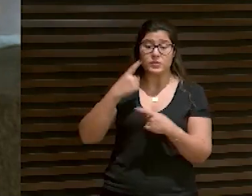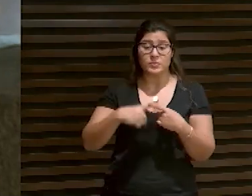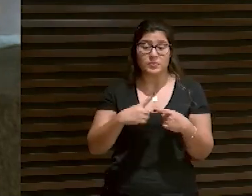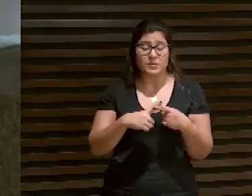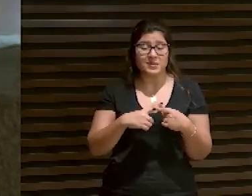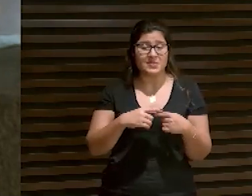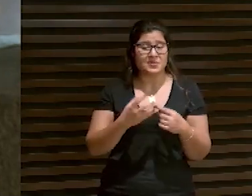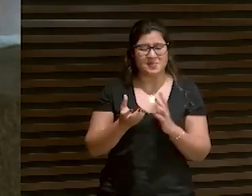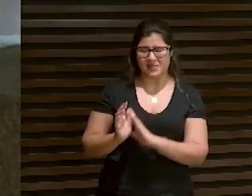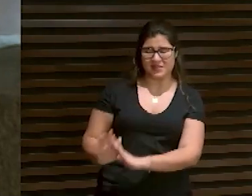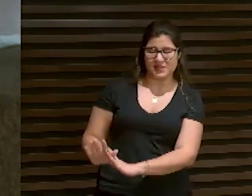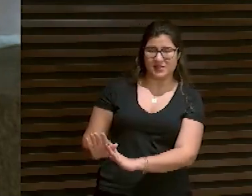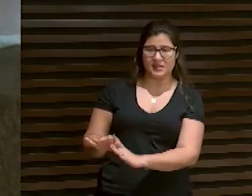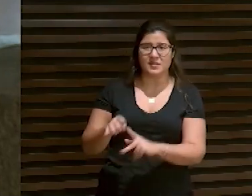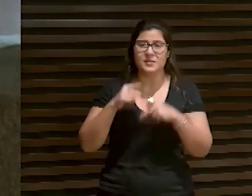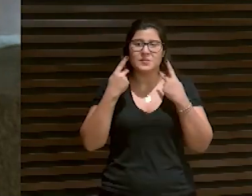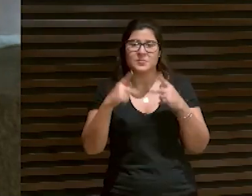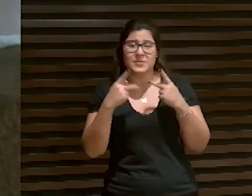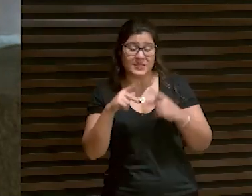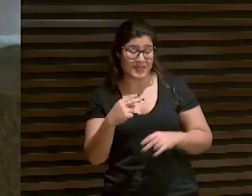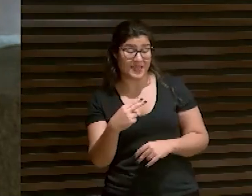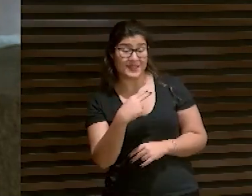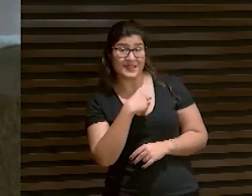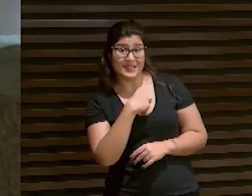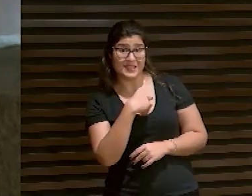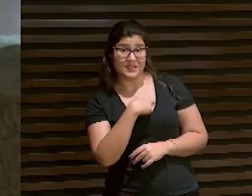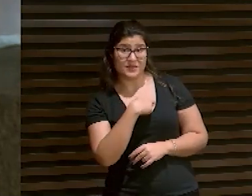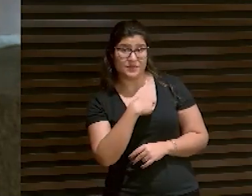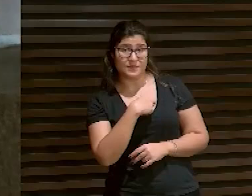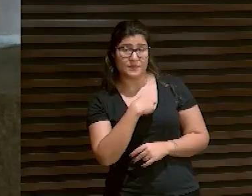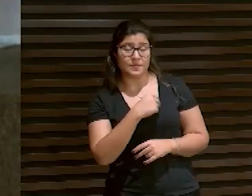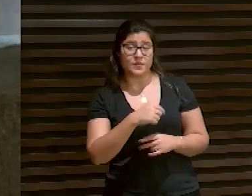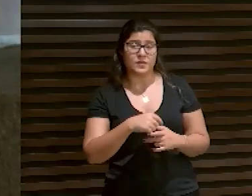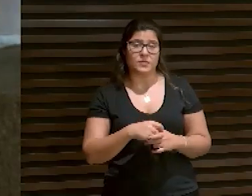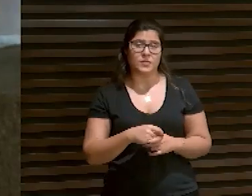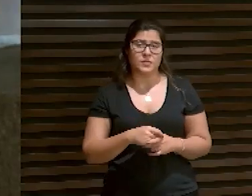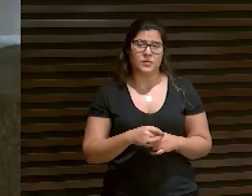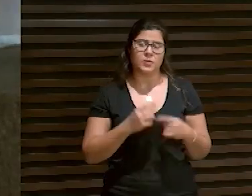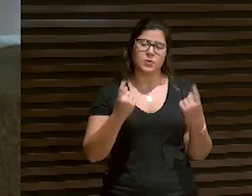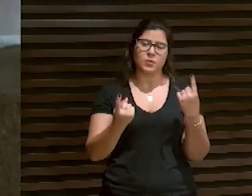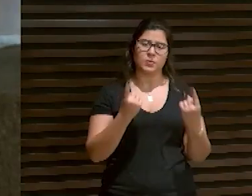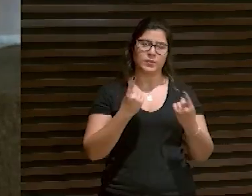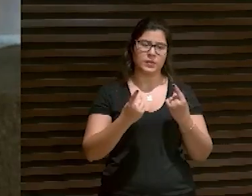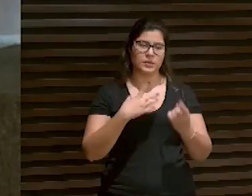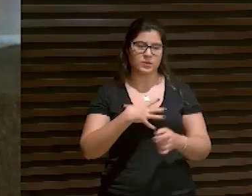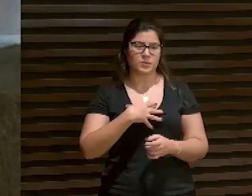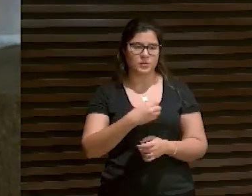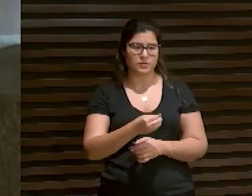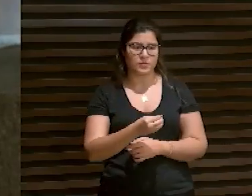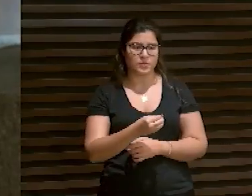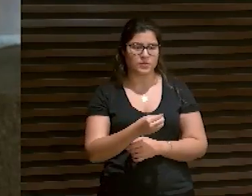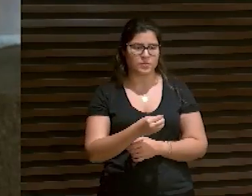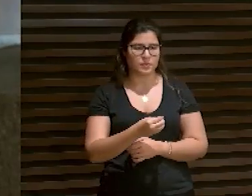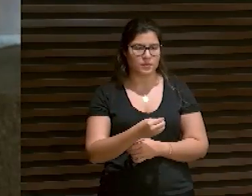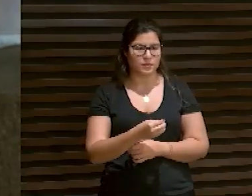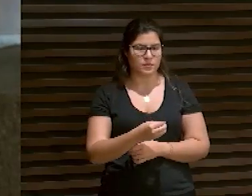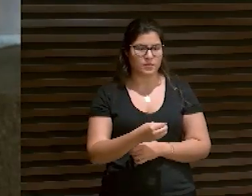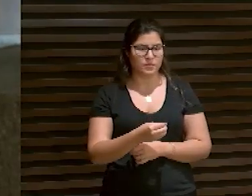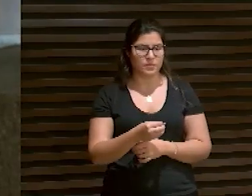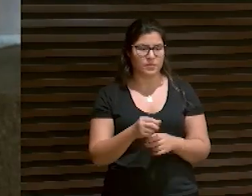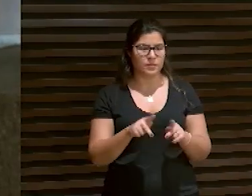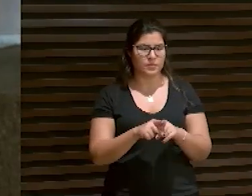aquele povo. E Jonas, ele pode ser comparado como um filho pródigo, que ele foge da casa de seu pai, mas depois de